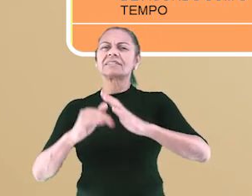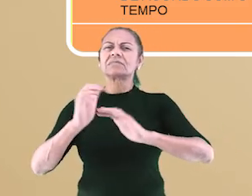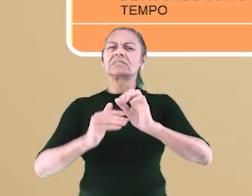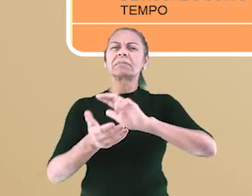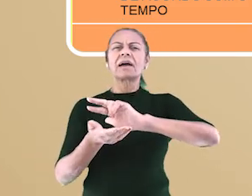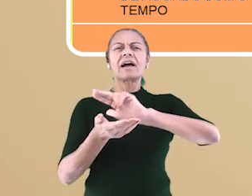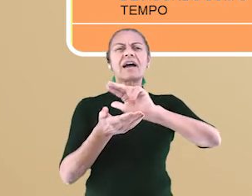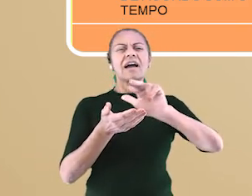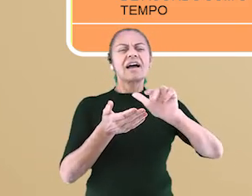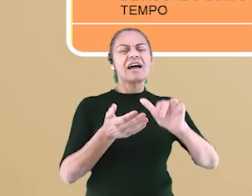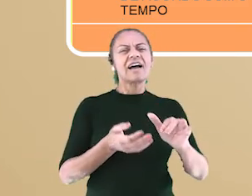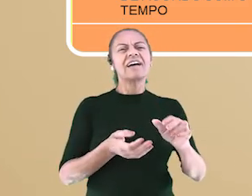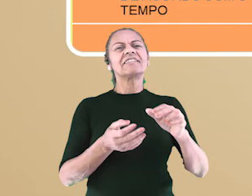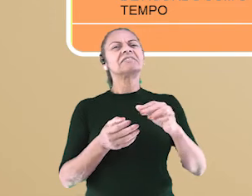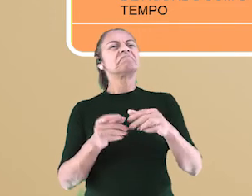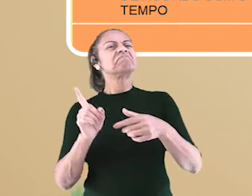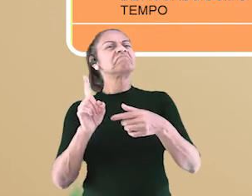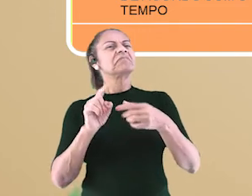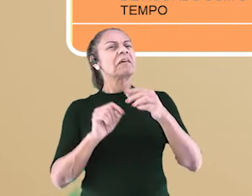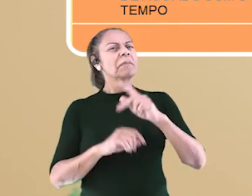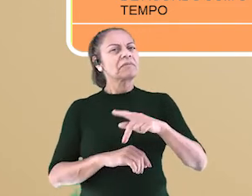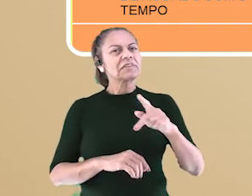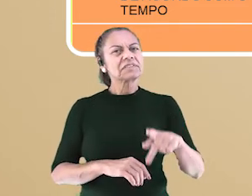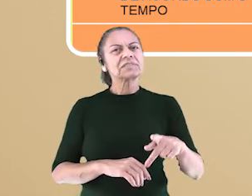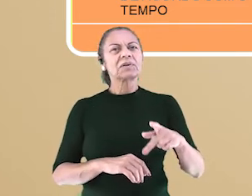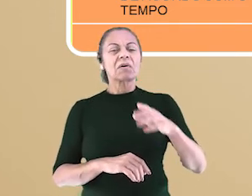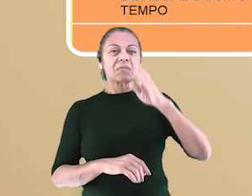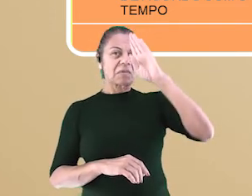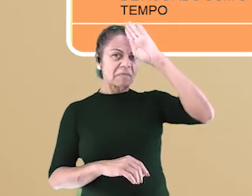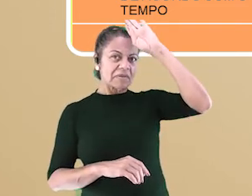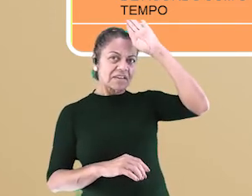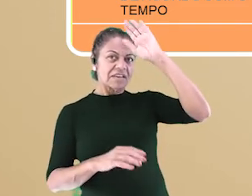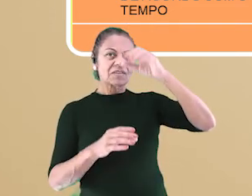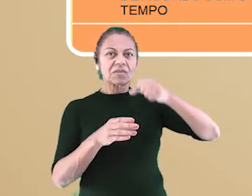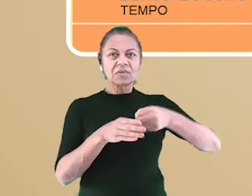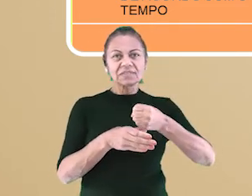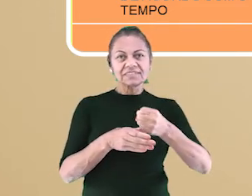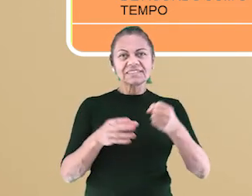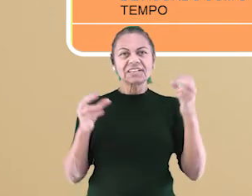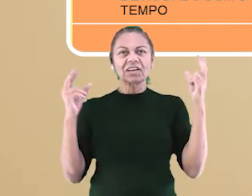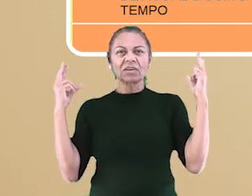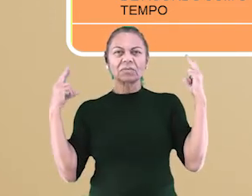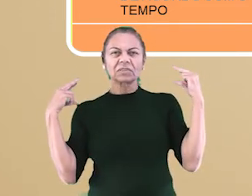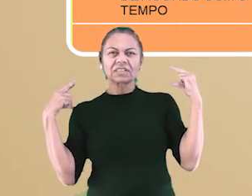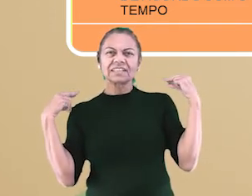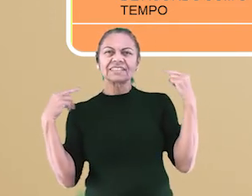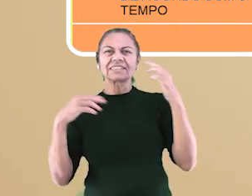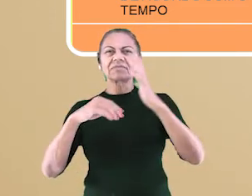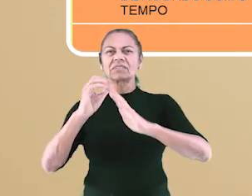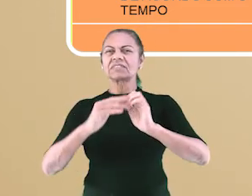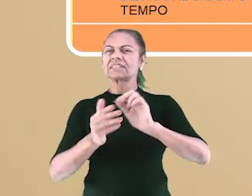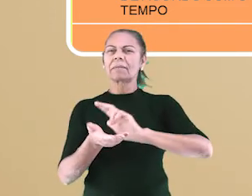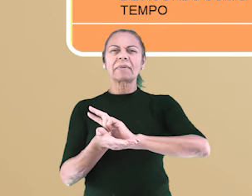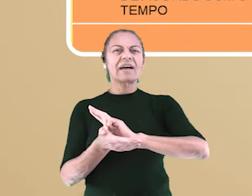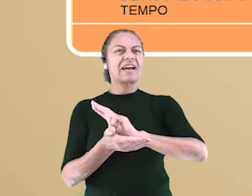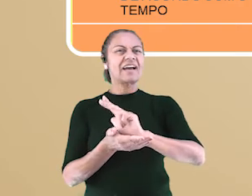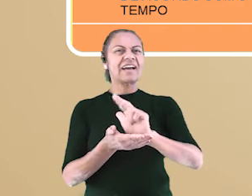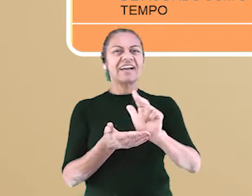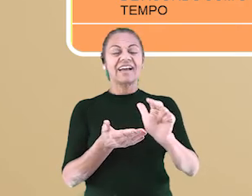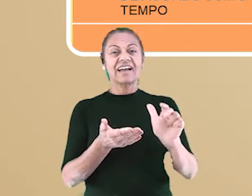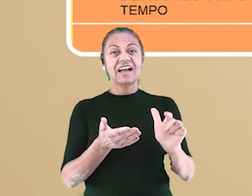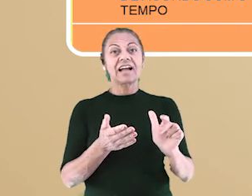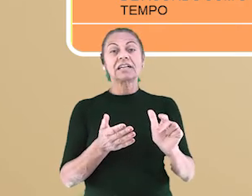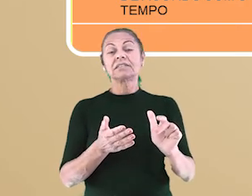sociedade. Falamos um pouco sobre o papel do professor, do bombeiro, do motorista, do cozinheiro e de outras